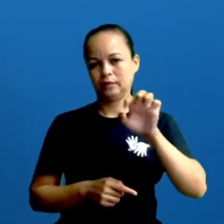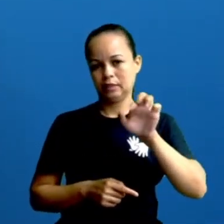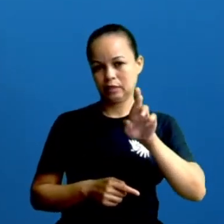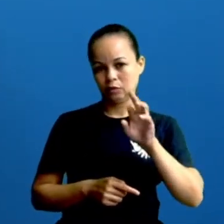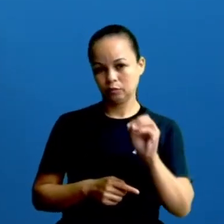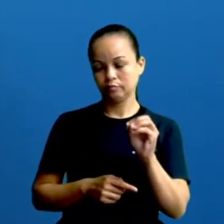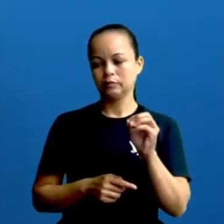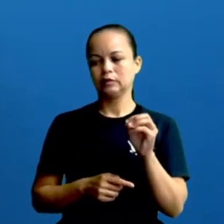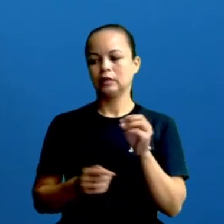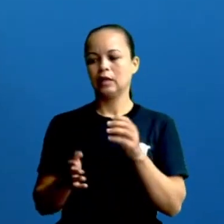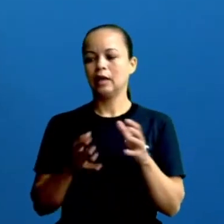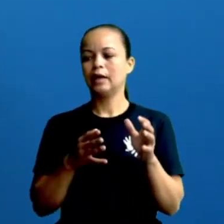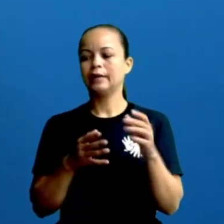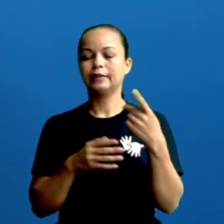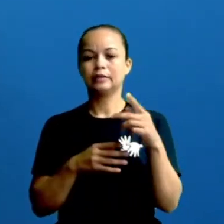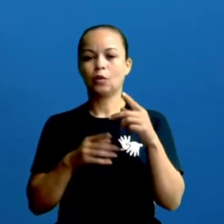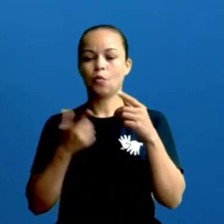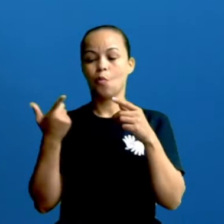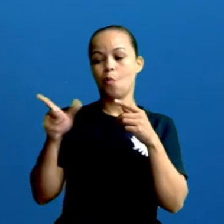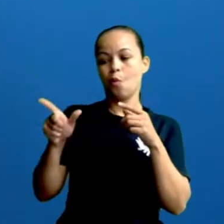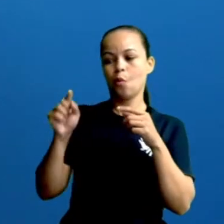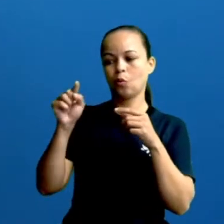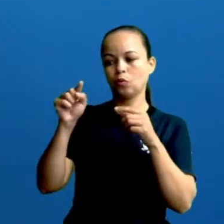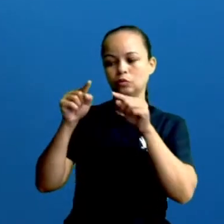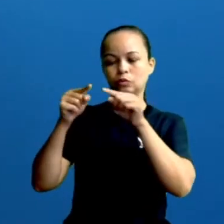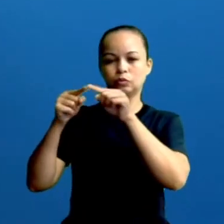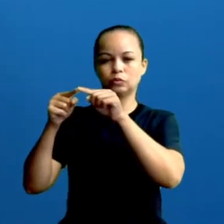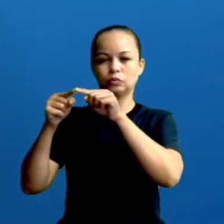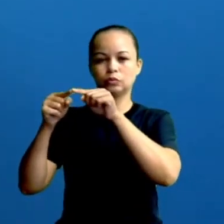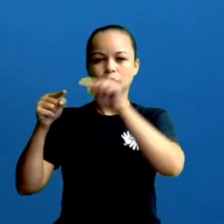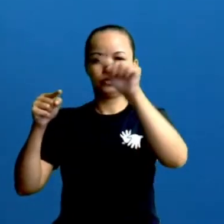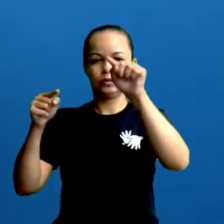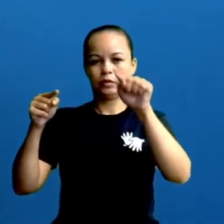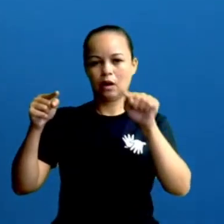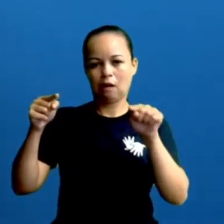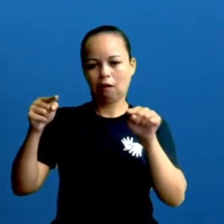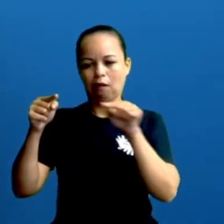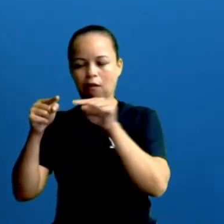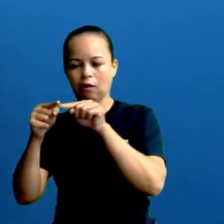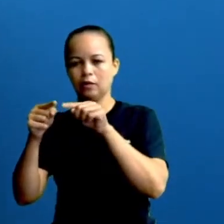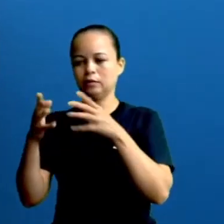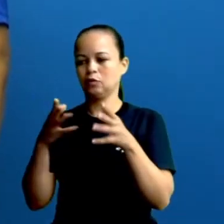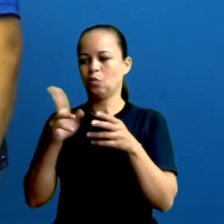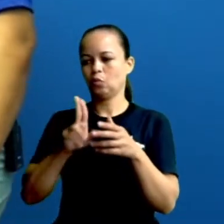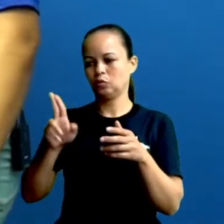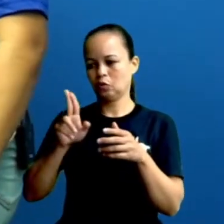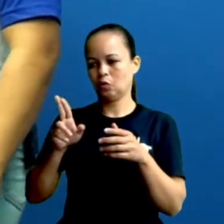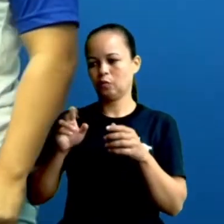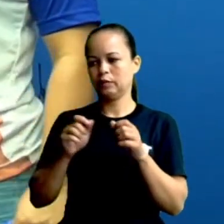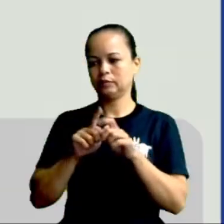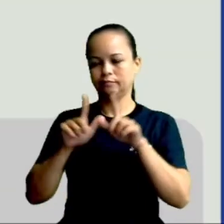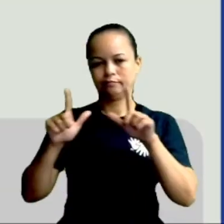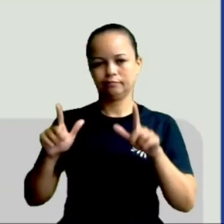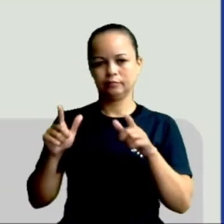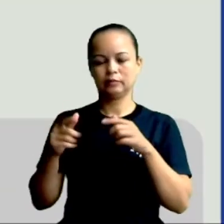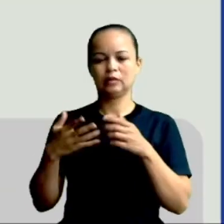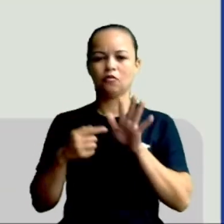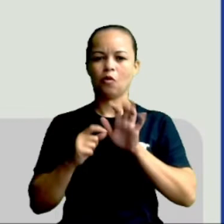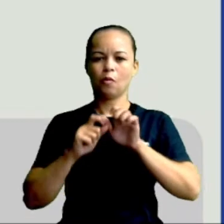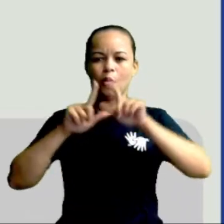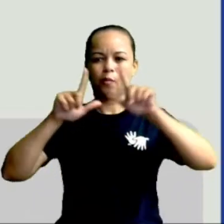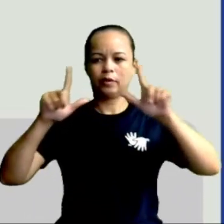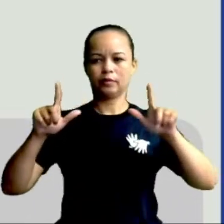Esse outro triângulo, ele não é equilátero, tá? E aqui o nome dele, triângulo. Vamos aumentar aqui a tela para vocês verem